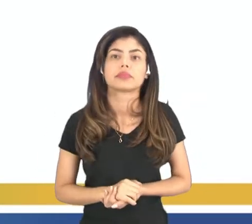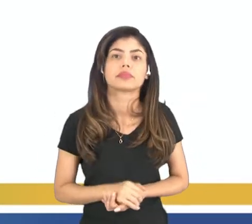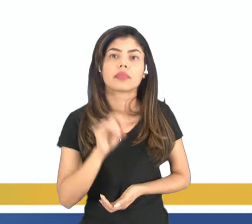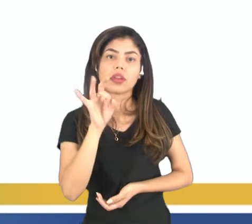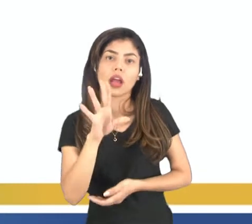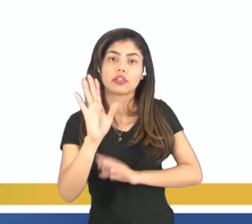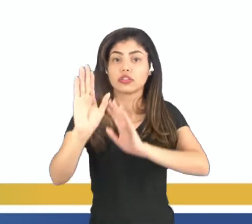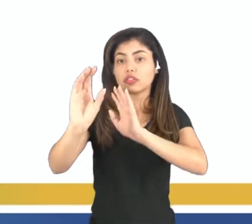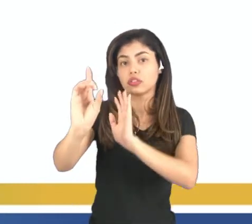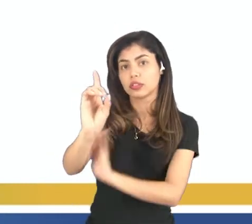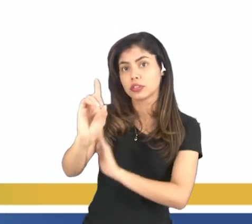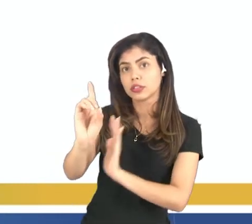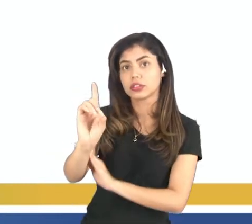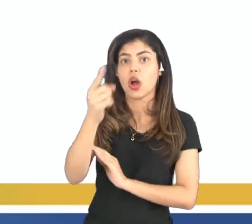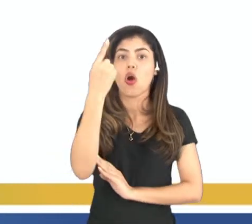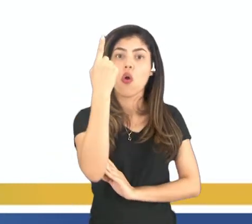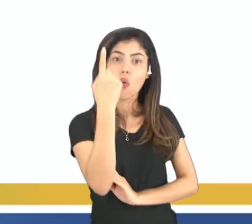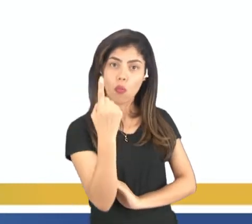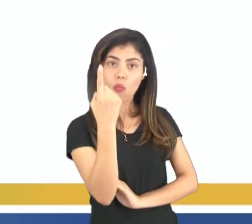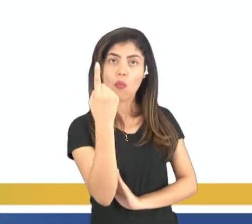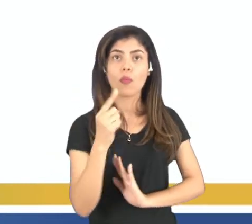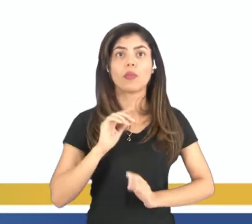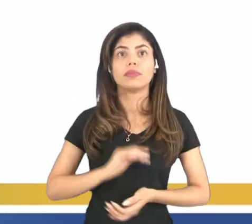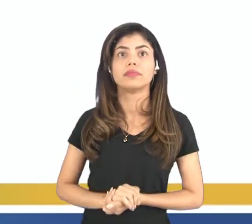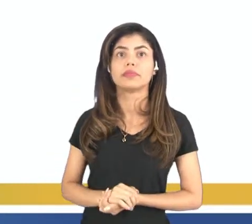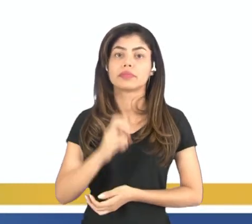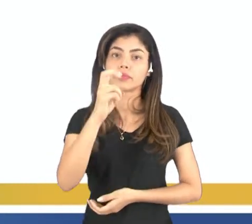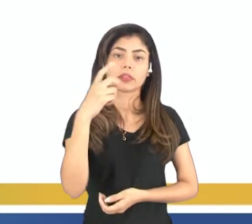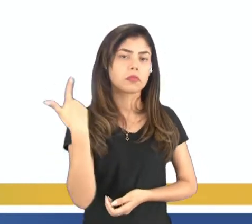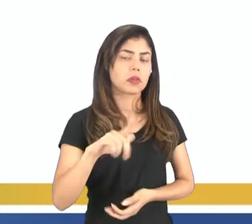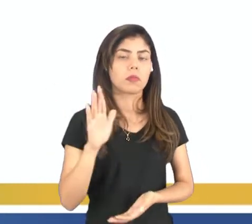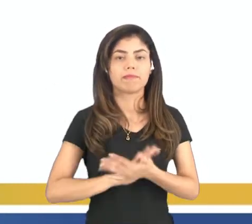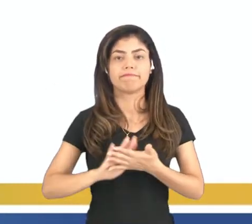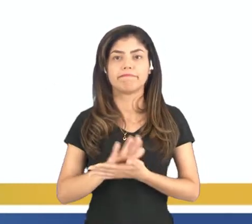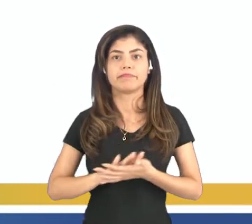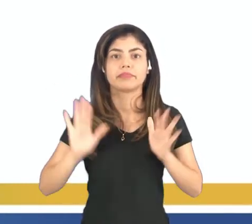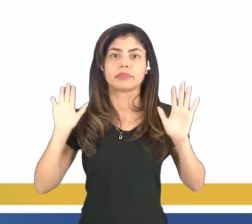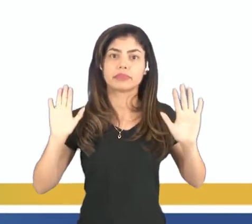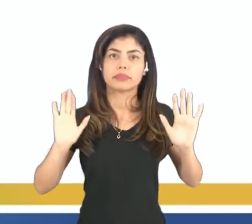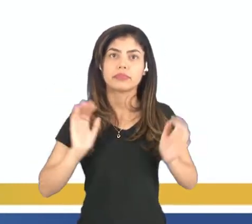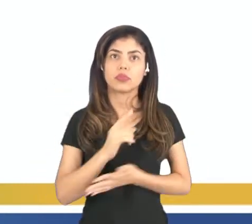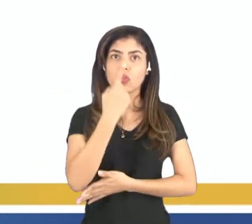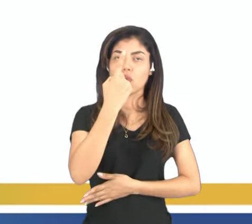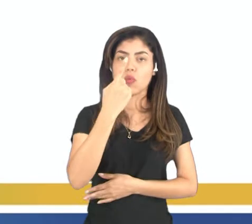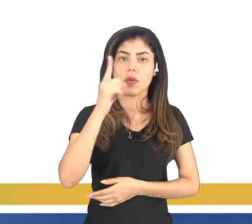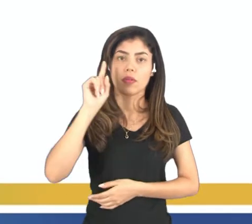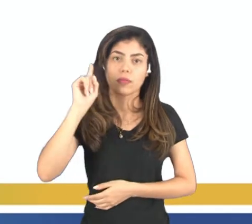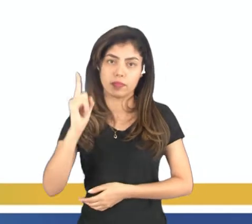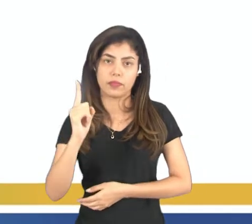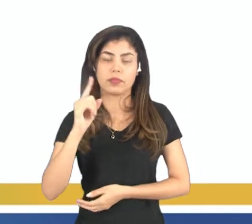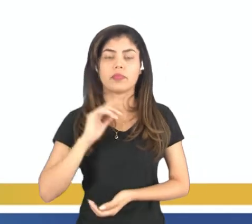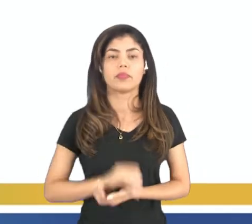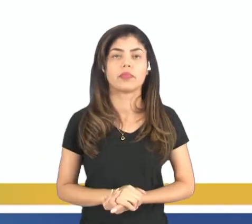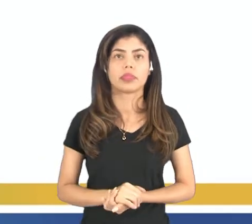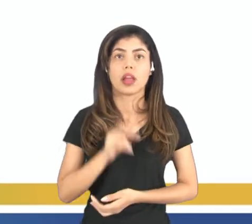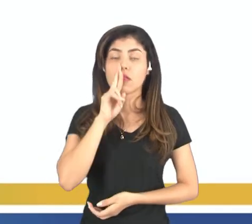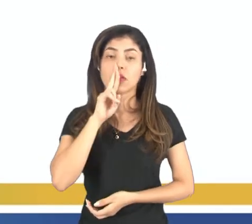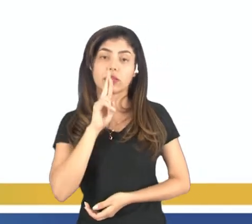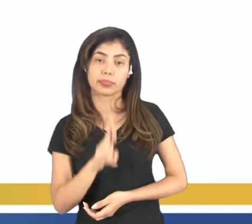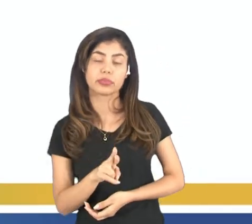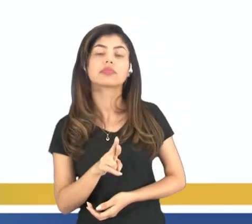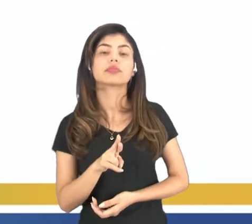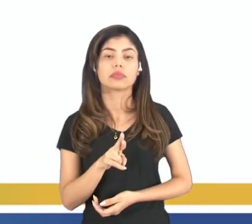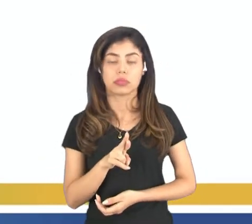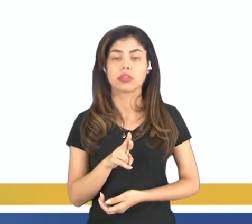à direita da vírgula nós temos um algarismo e os cinco não tem nenhuma então + 01 então lá no